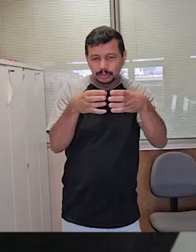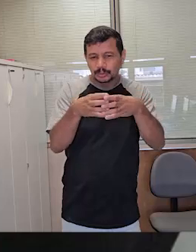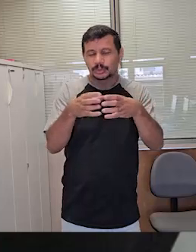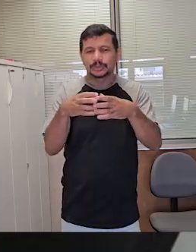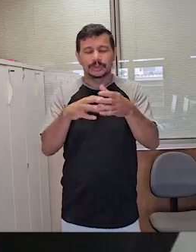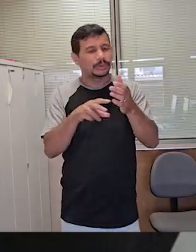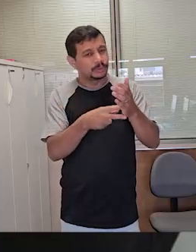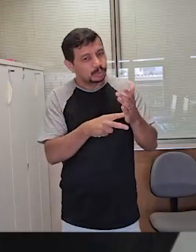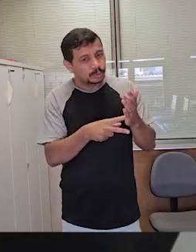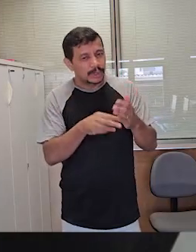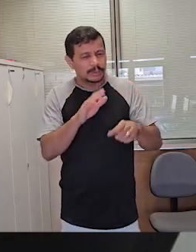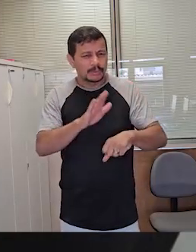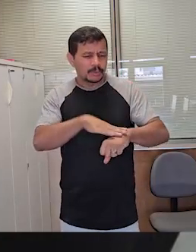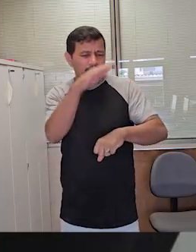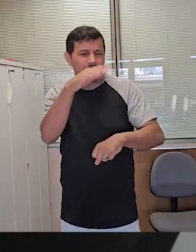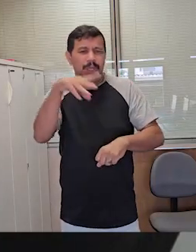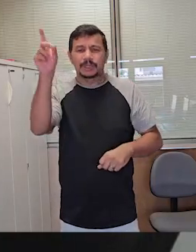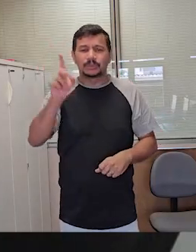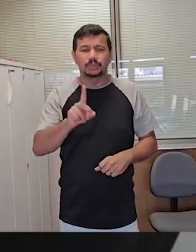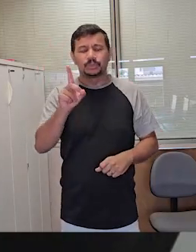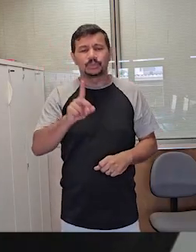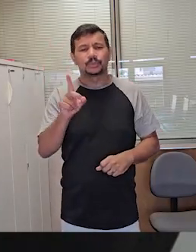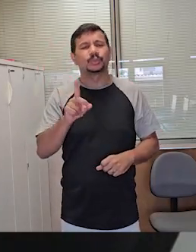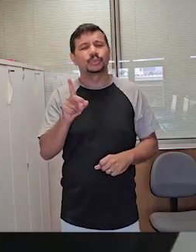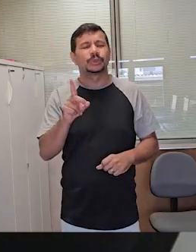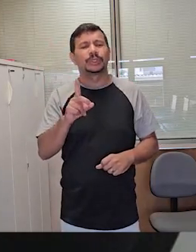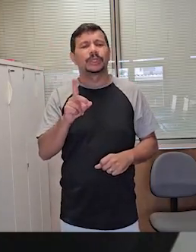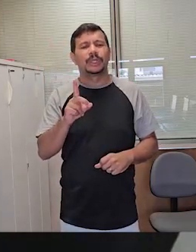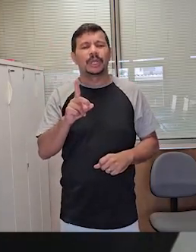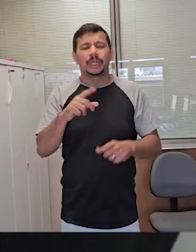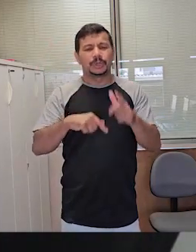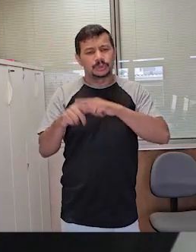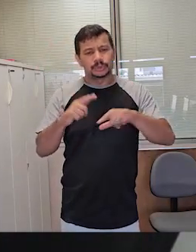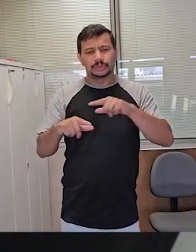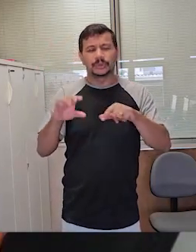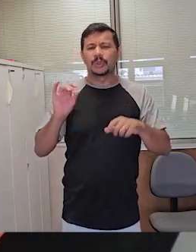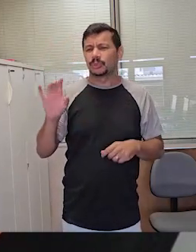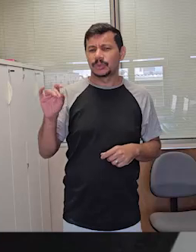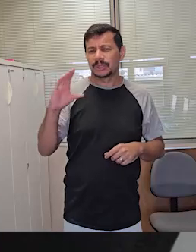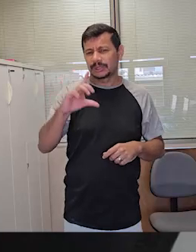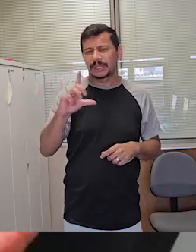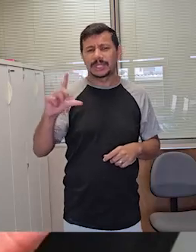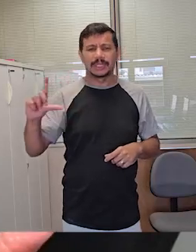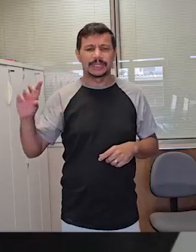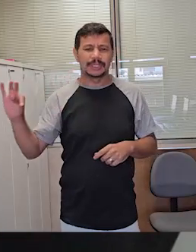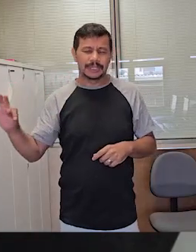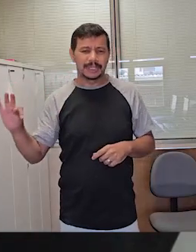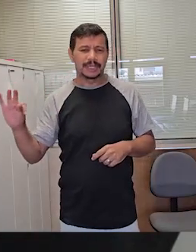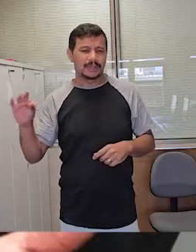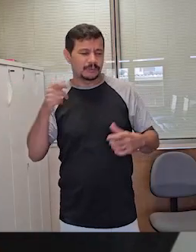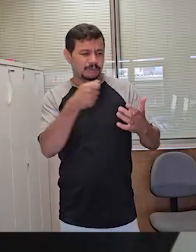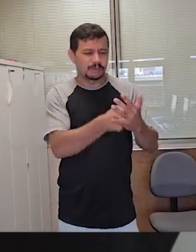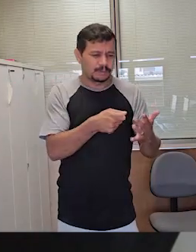elas trazem muito mais direito às categorias do que efetivamente só a CLT, que foi atacada em 2017, com